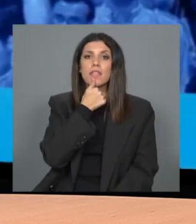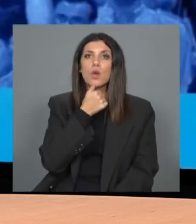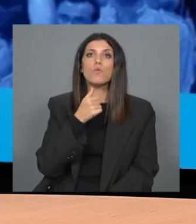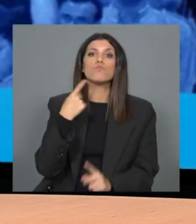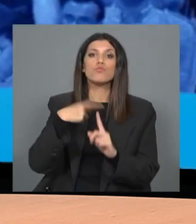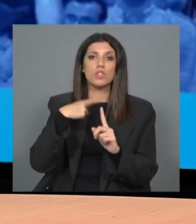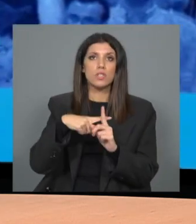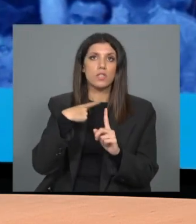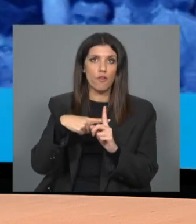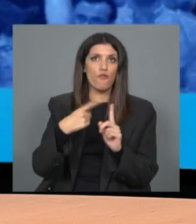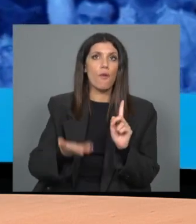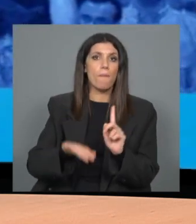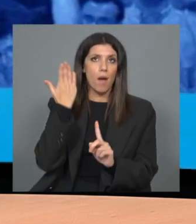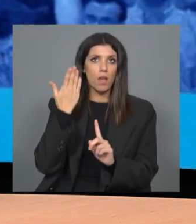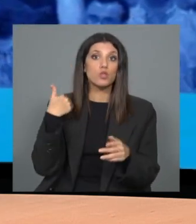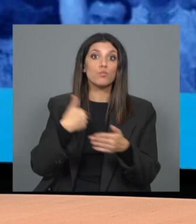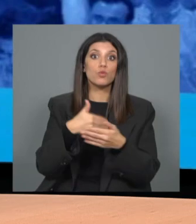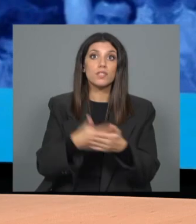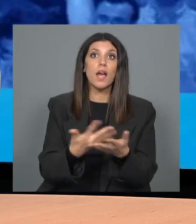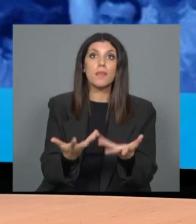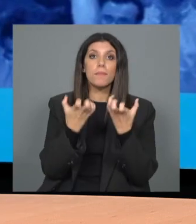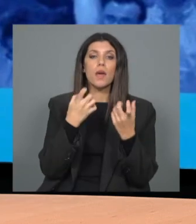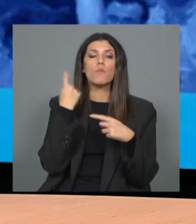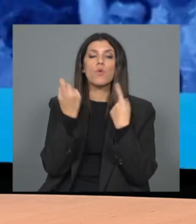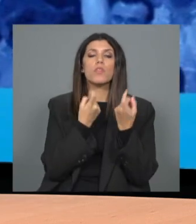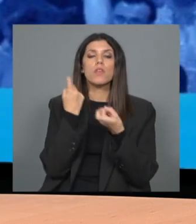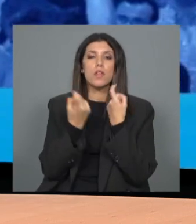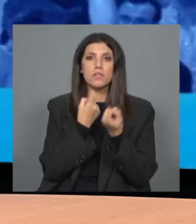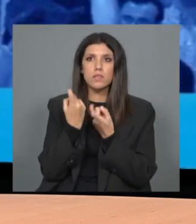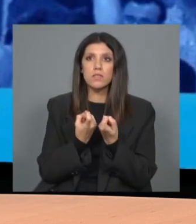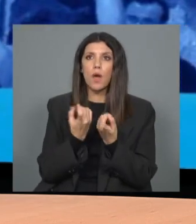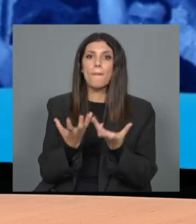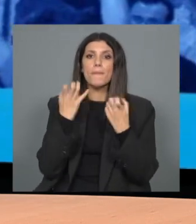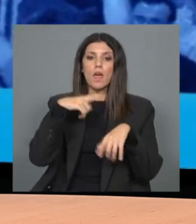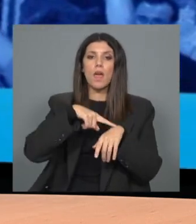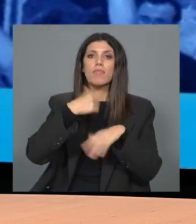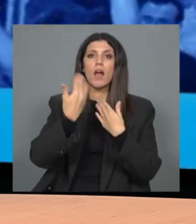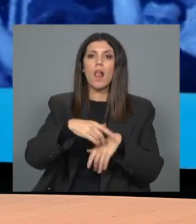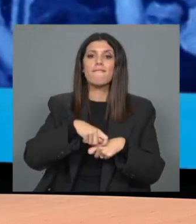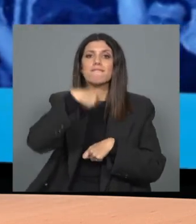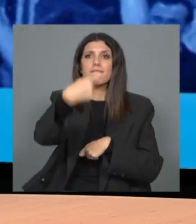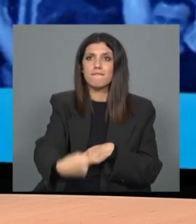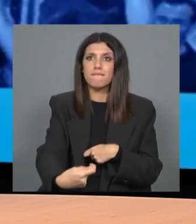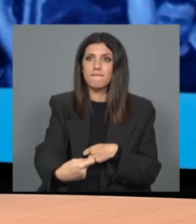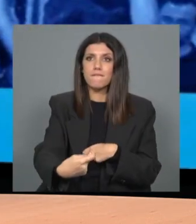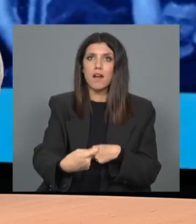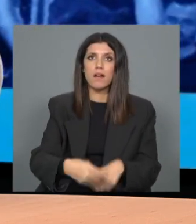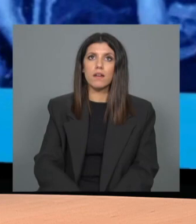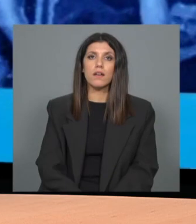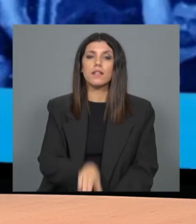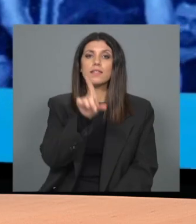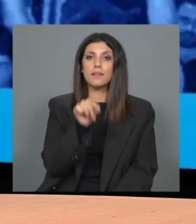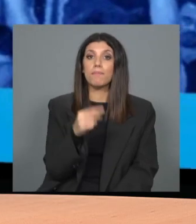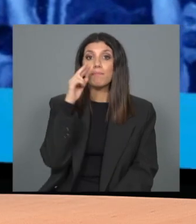um processo que se quer, sobretudo, de discernimento, de ponderação, que ele fosse alargado. Isso, do meu ponto de vista, também procura